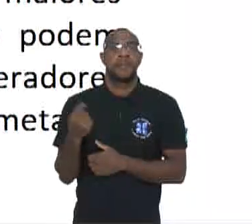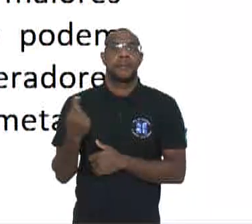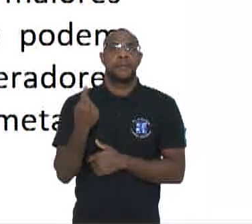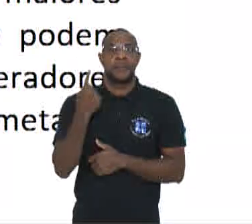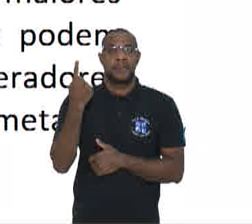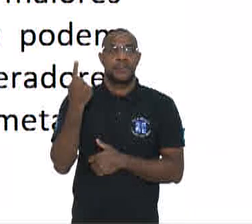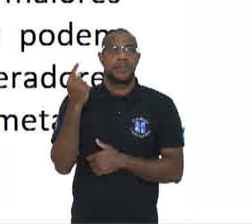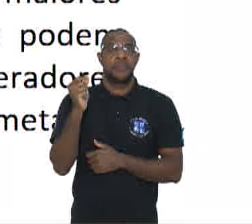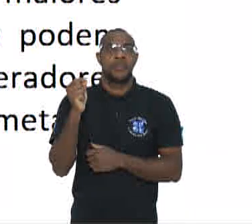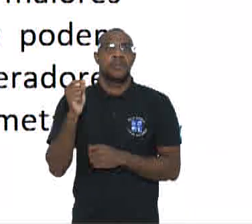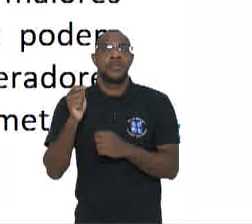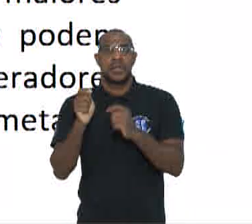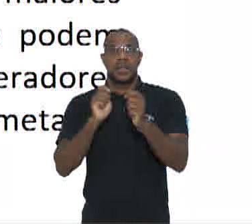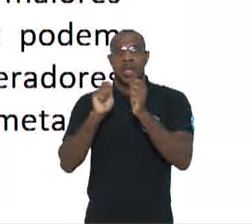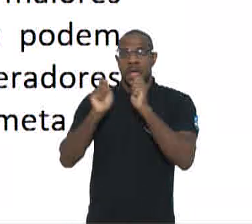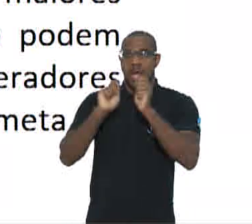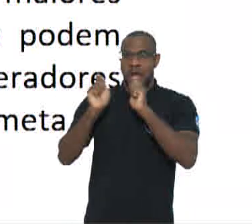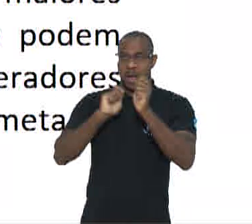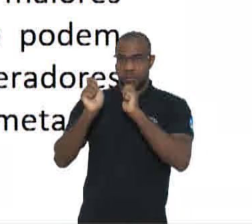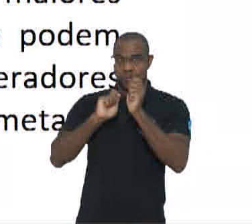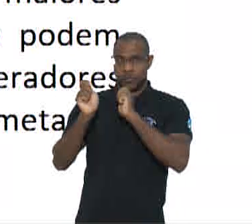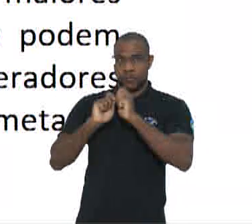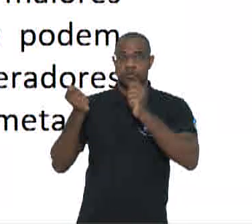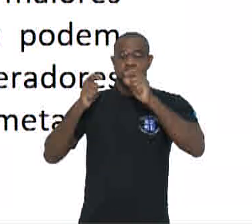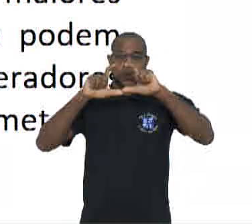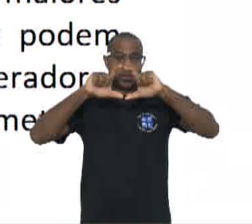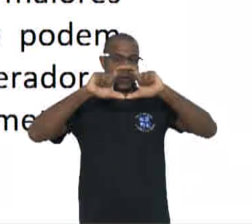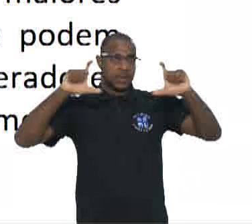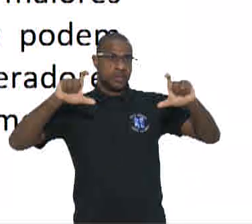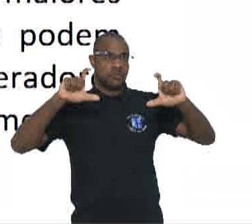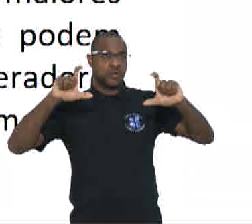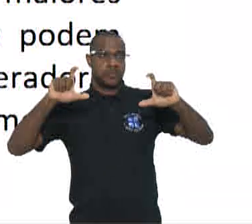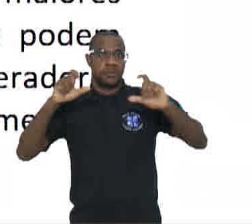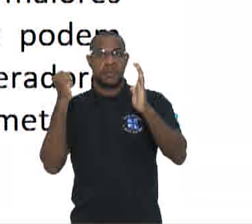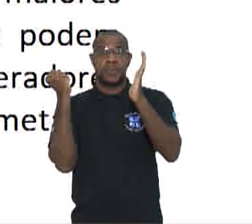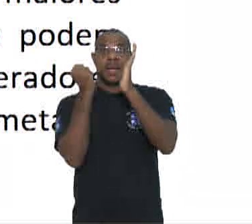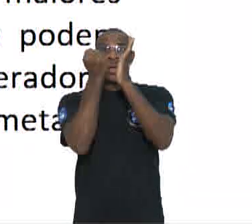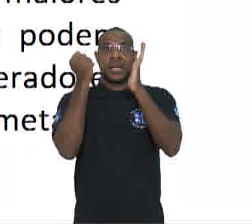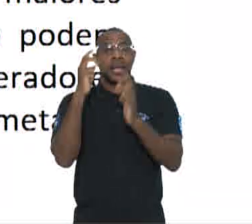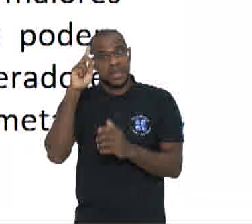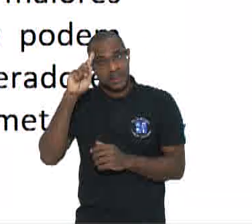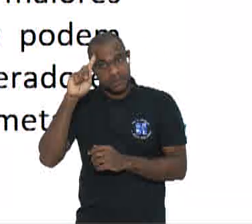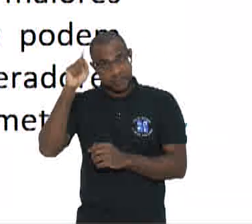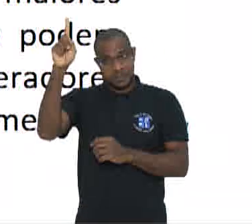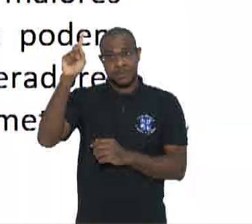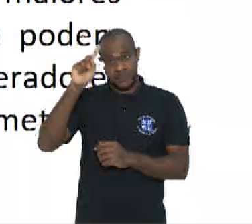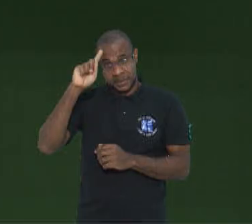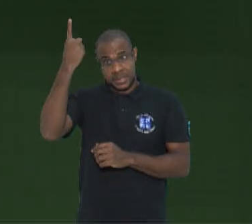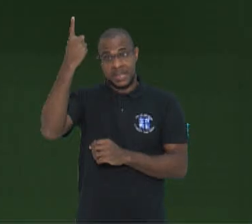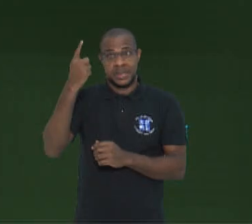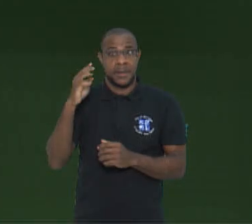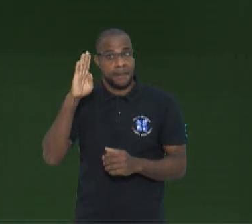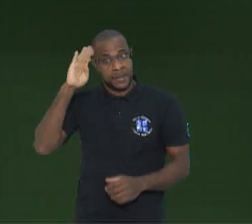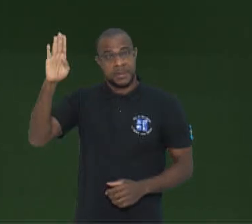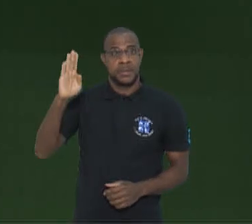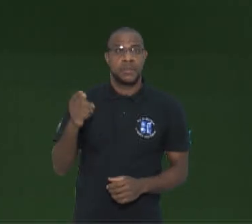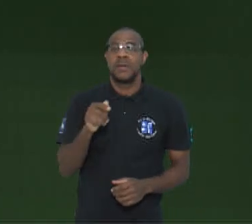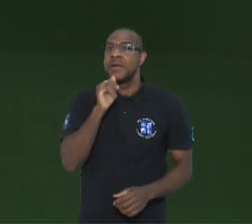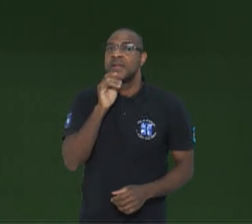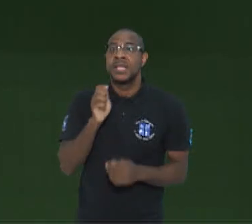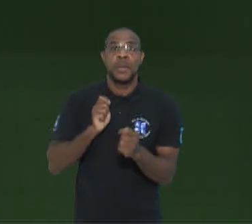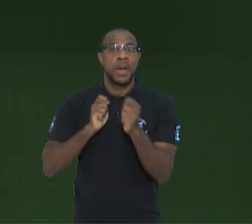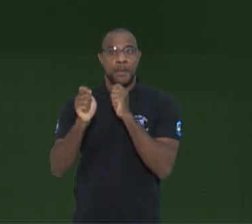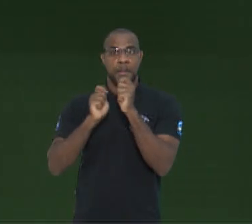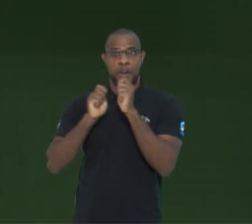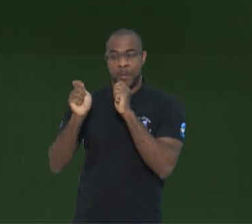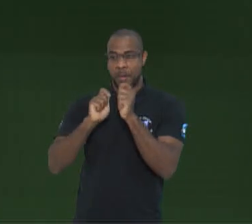de acordo com a manchete da reportagem. Vamos ler e marcar as ideias principais. Então, quando eu tenho uma reportagem, por ela